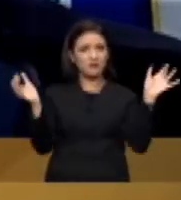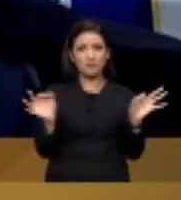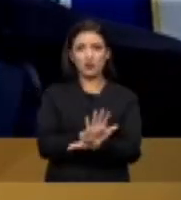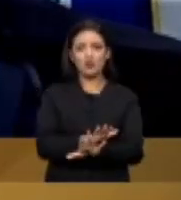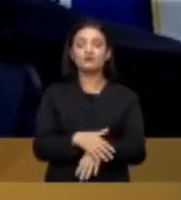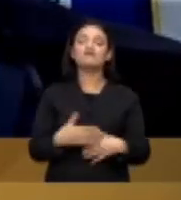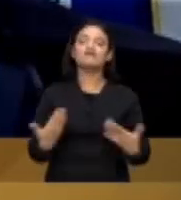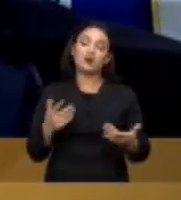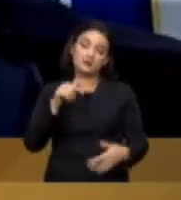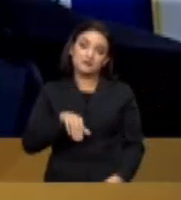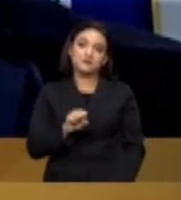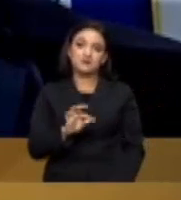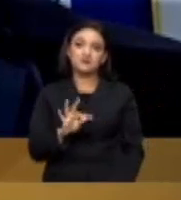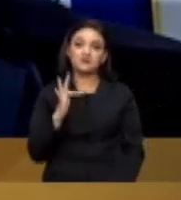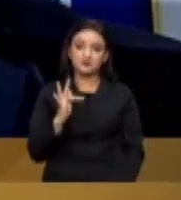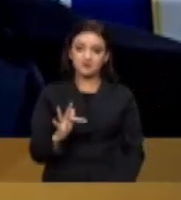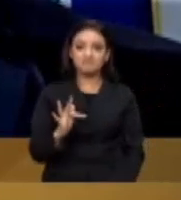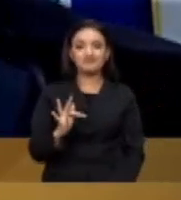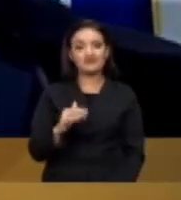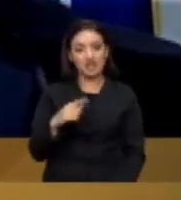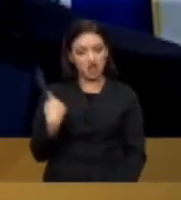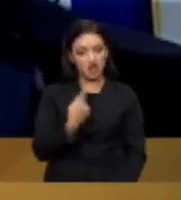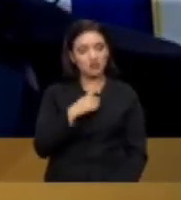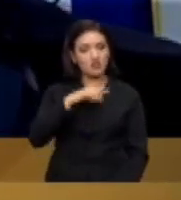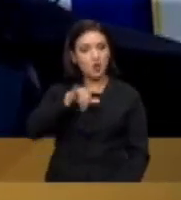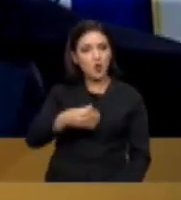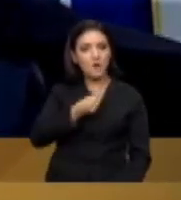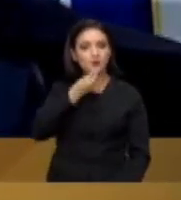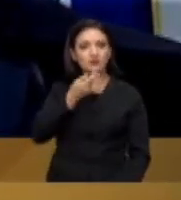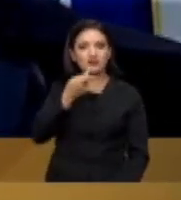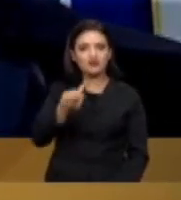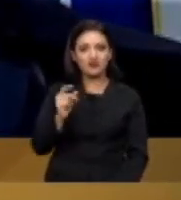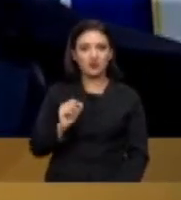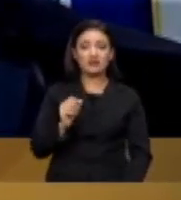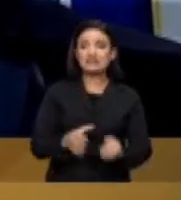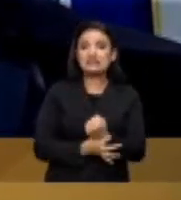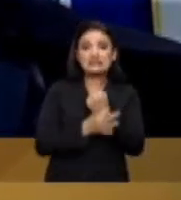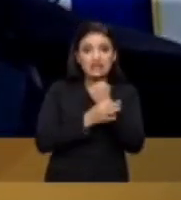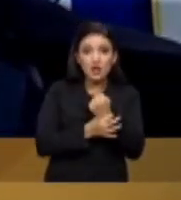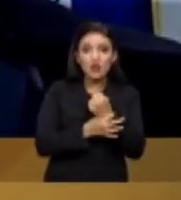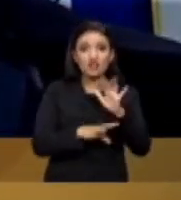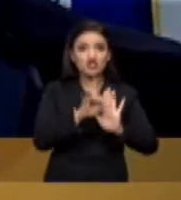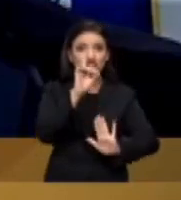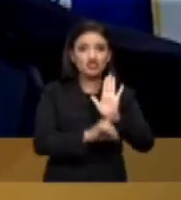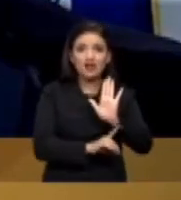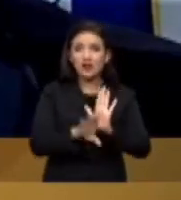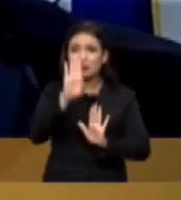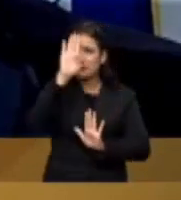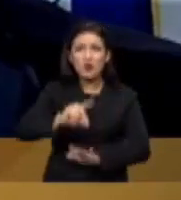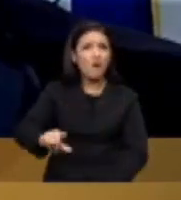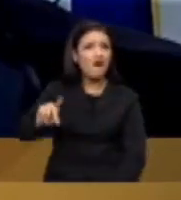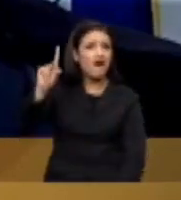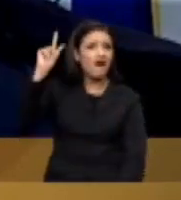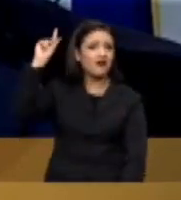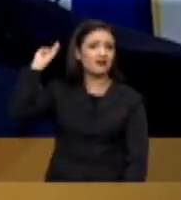igreja, Suprema Corte, tem hoje uma oportunidade de reafirmar e assegurar um dos direitos fundamentais mais antigos e mais